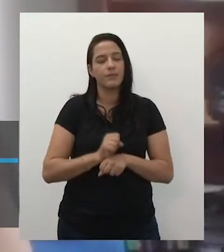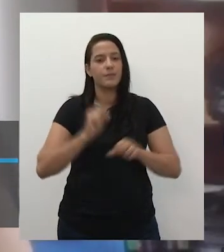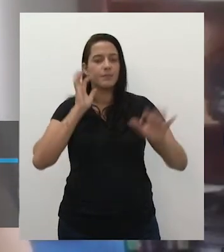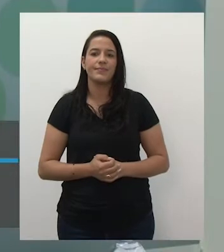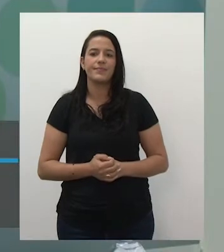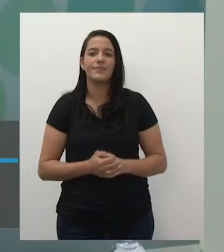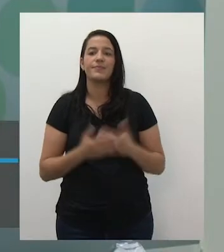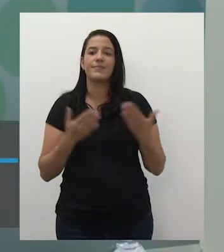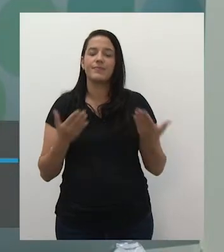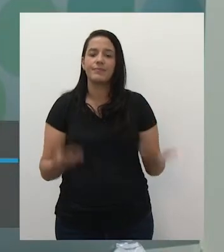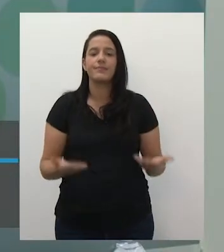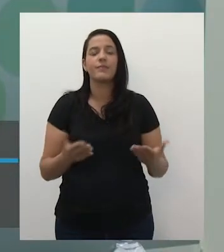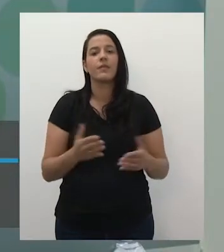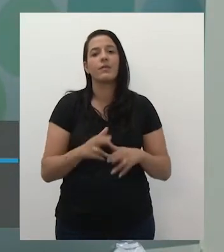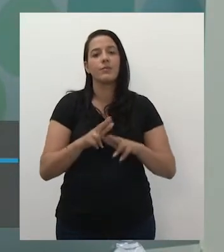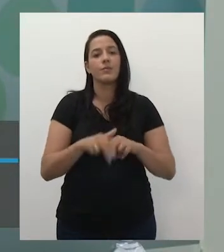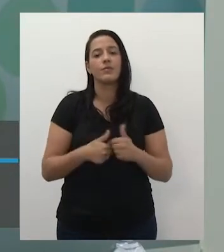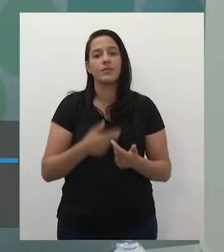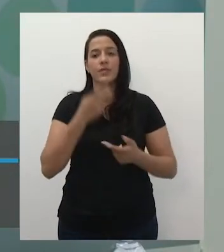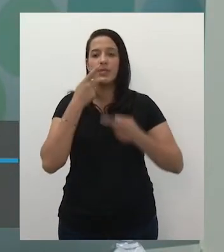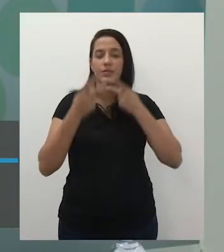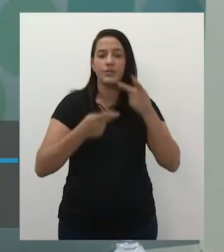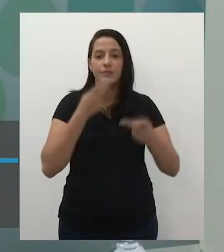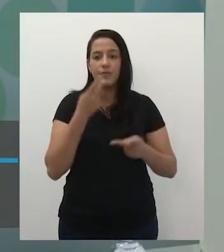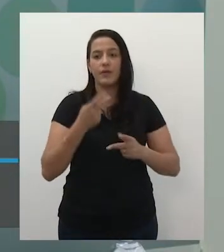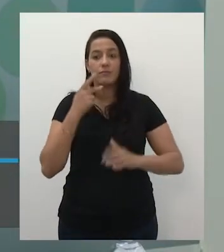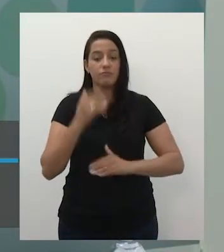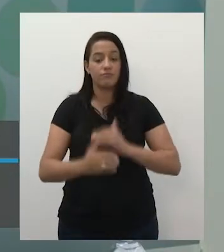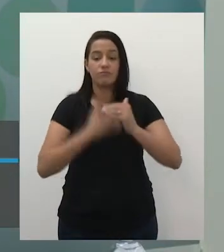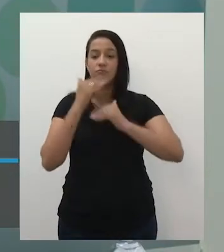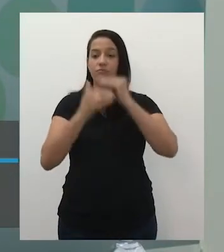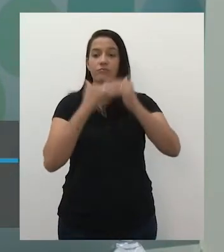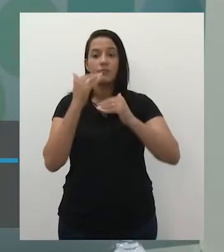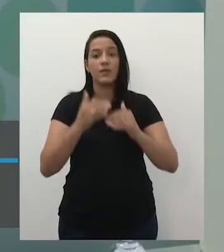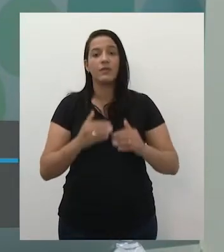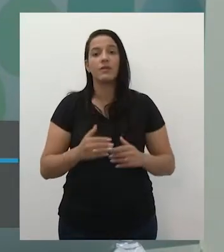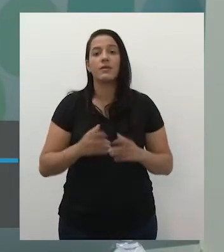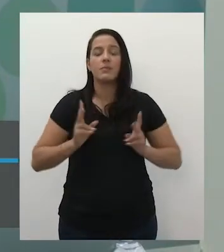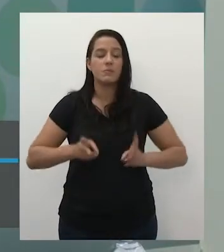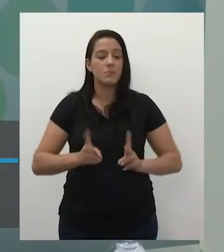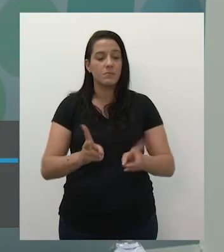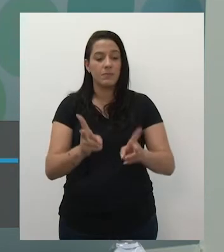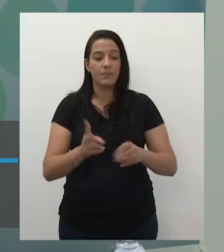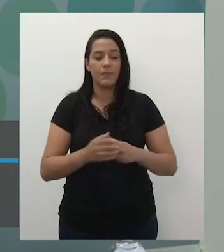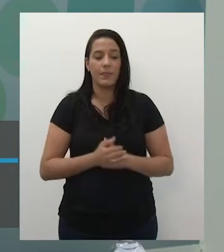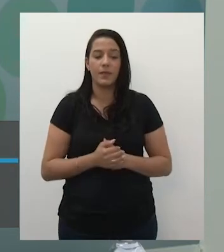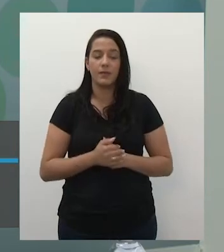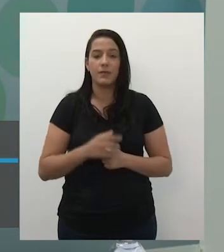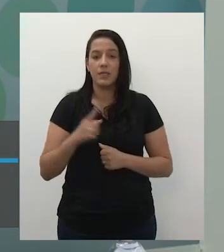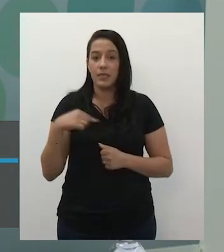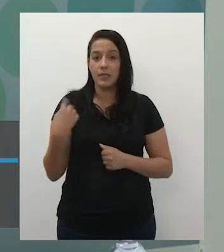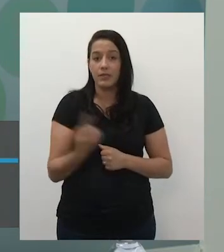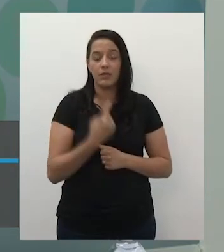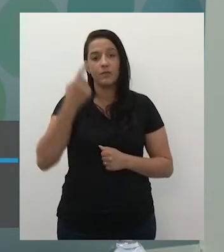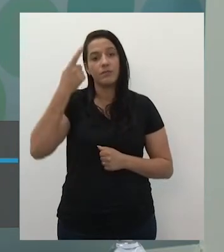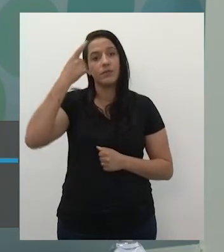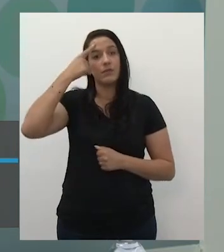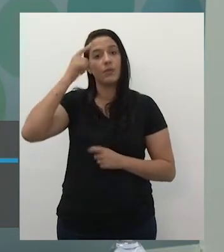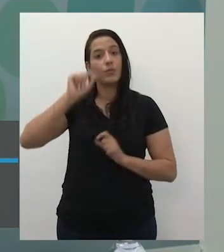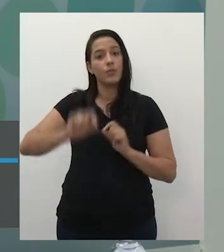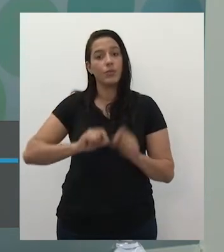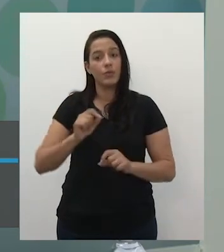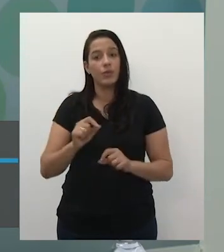na responsabilidade que ela tinha para entregar as coisas, na organização, na persistência, né, e viu isso